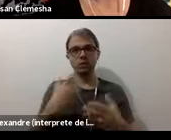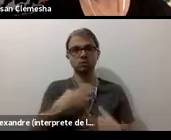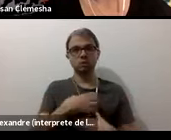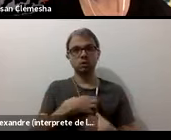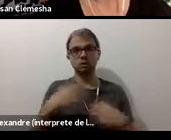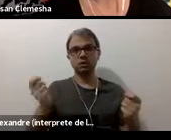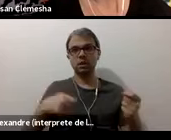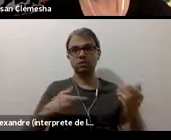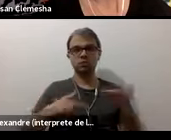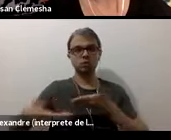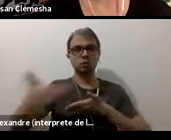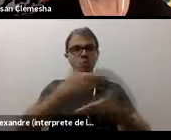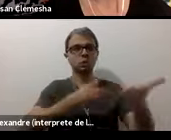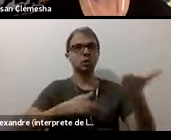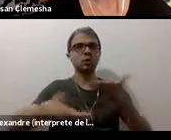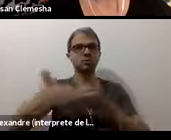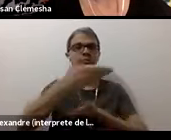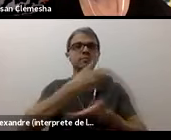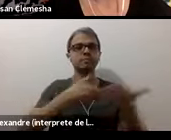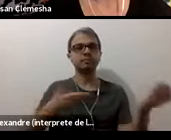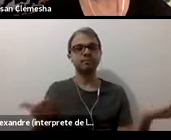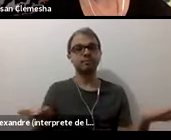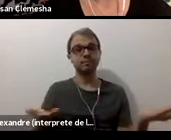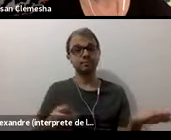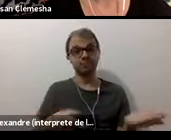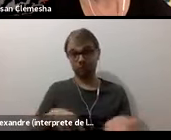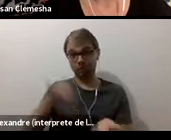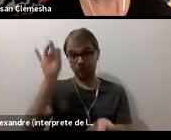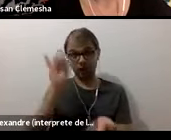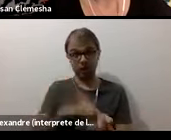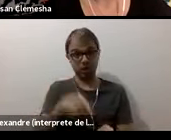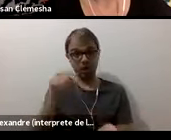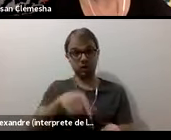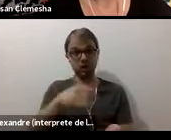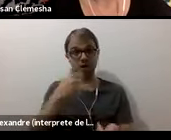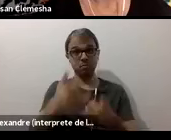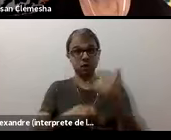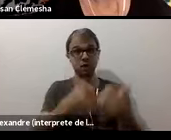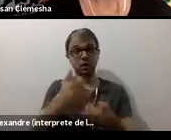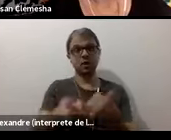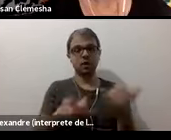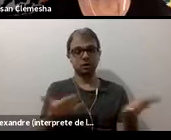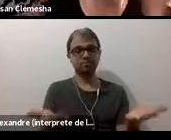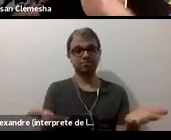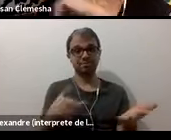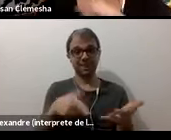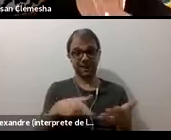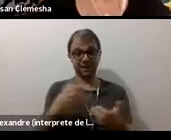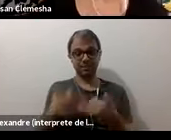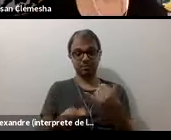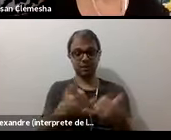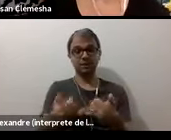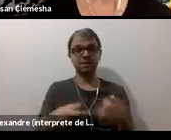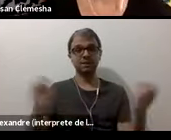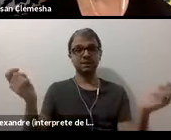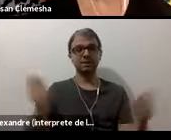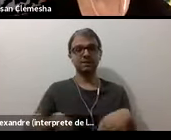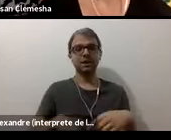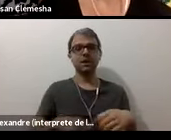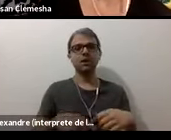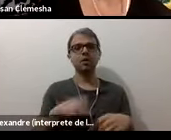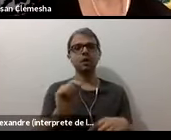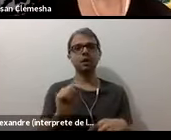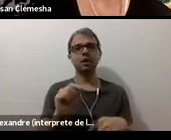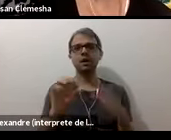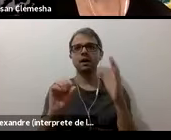essa é a realidade daqui do brincar do Vygotsky, é no brincar que a gente cria a possibilidade de um mundo diferente. E